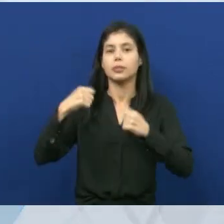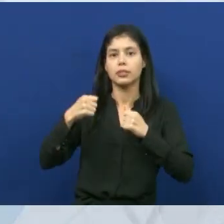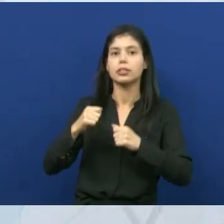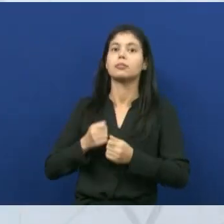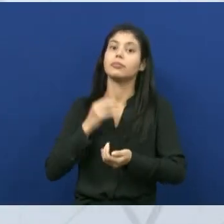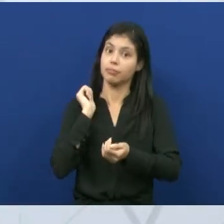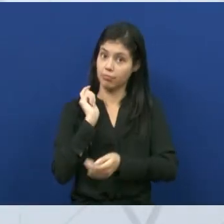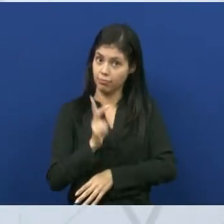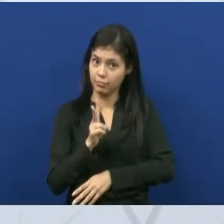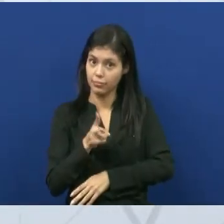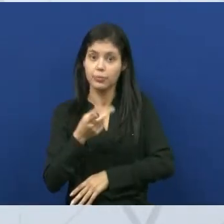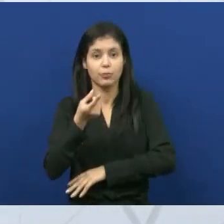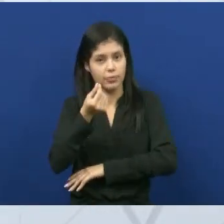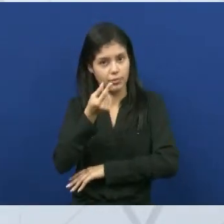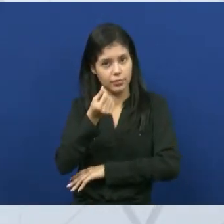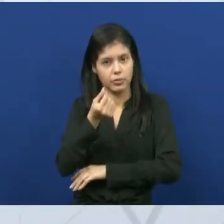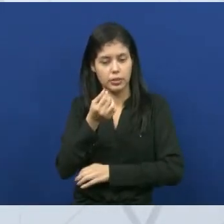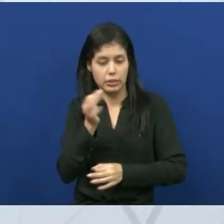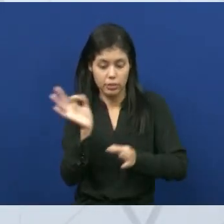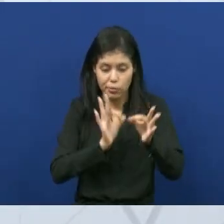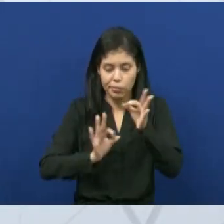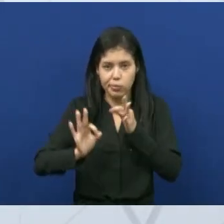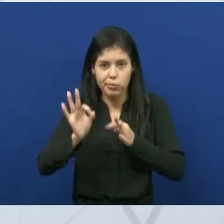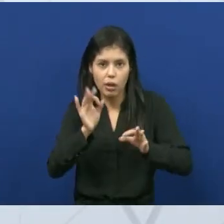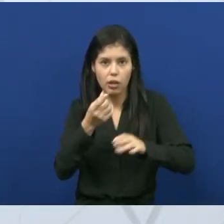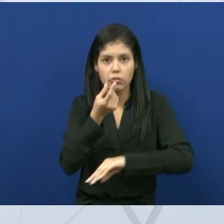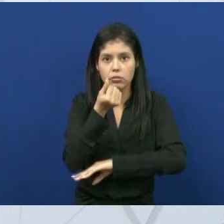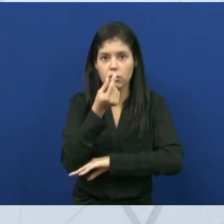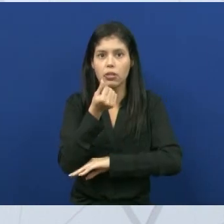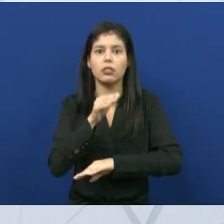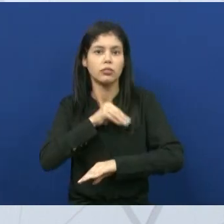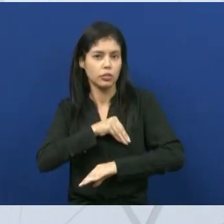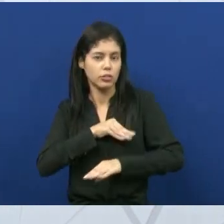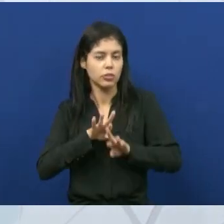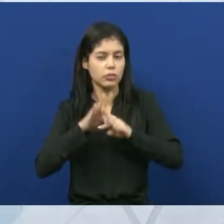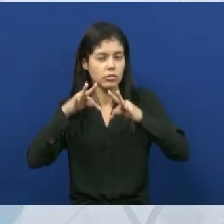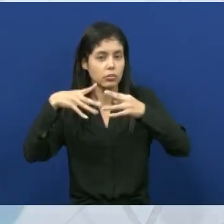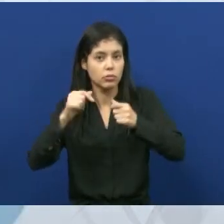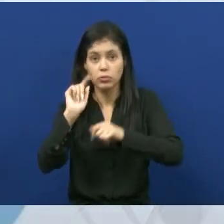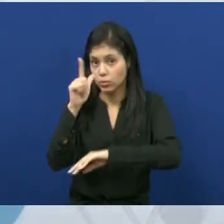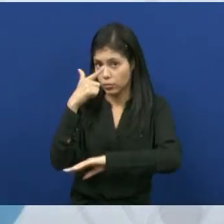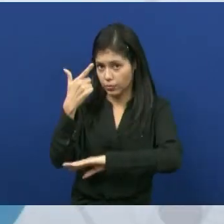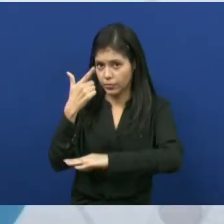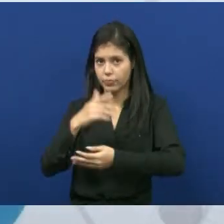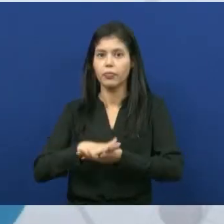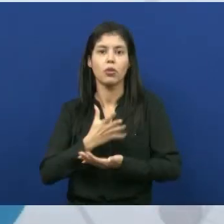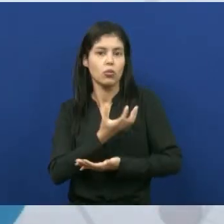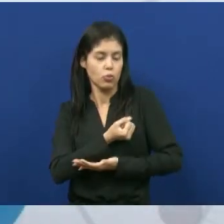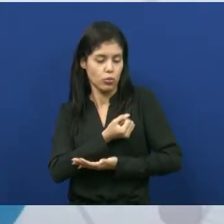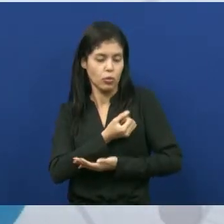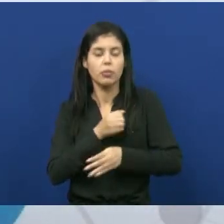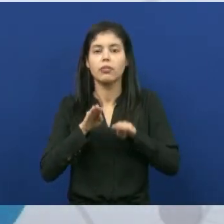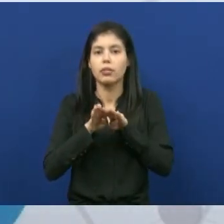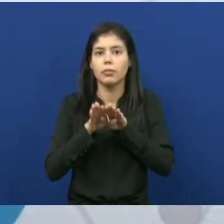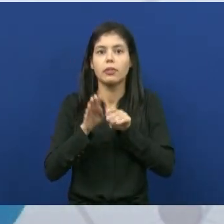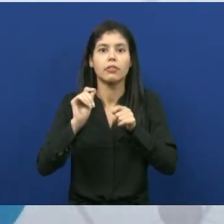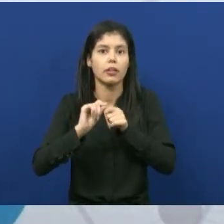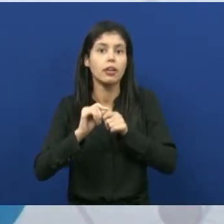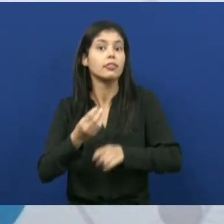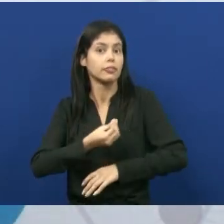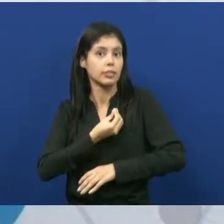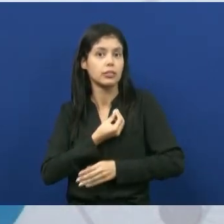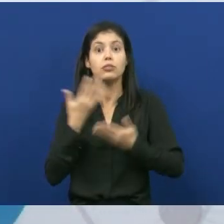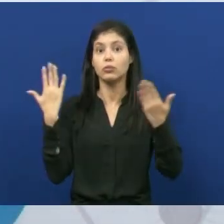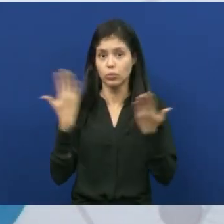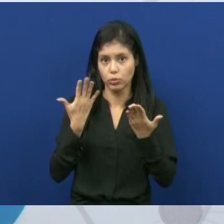precisamos bastante de termos o nosso controle de contarmos uma coisa ou outra então os números fazem parte também da nossa